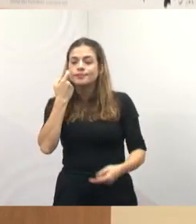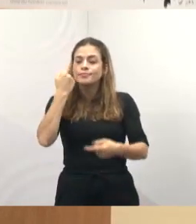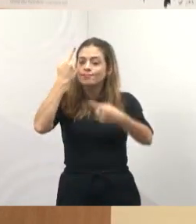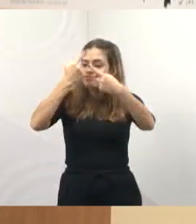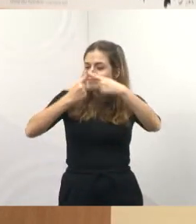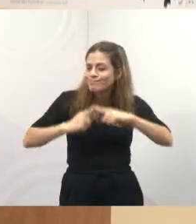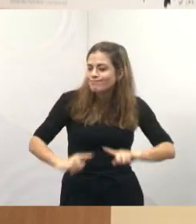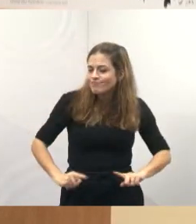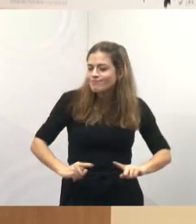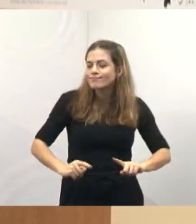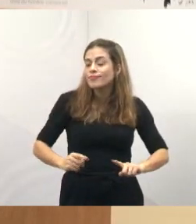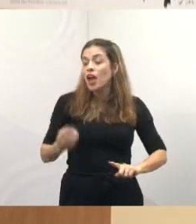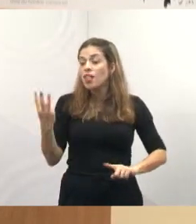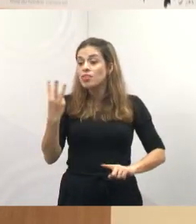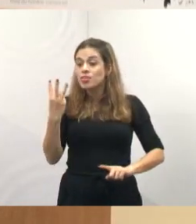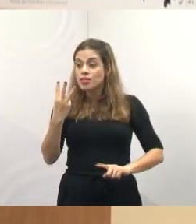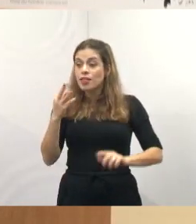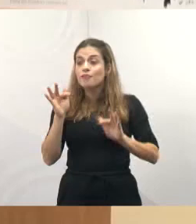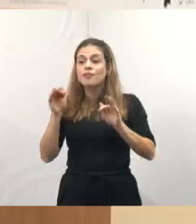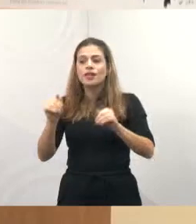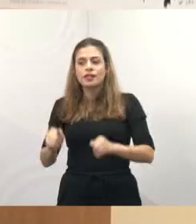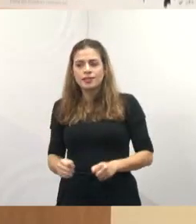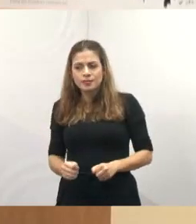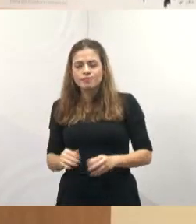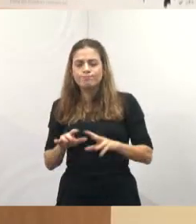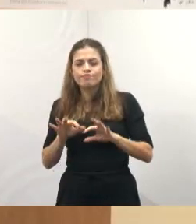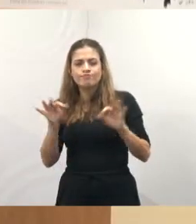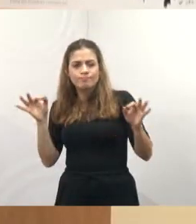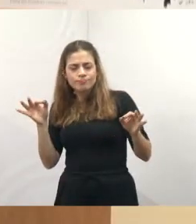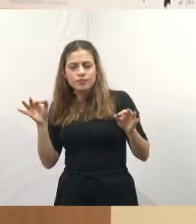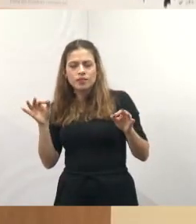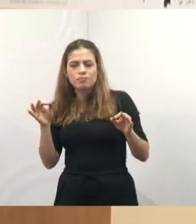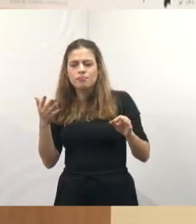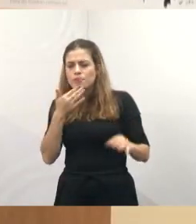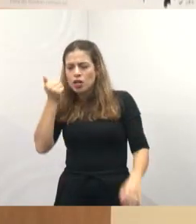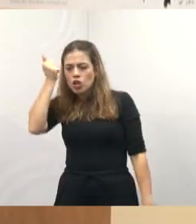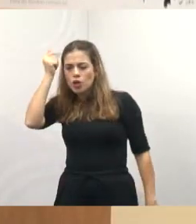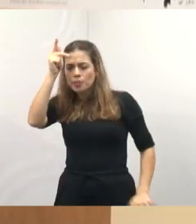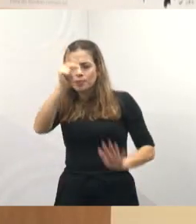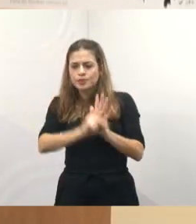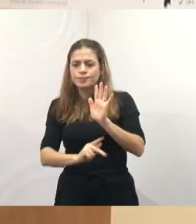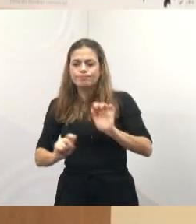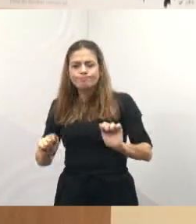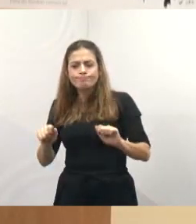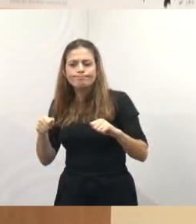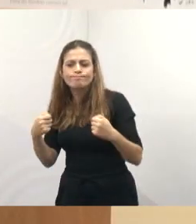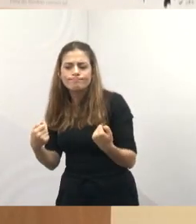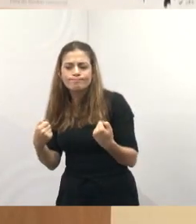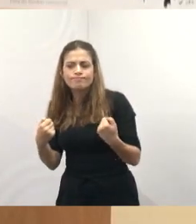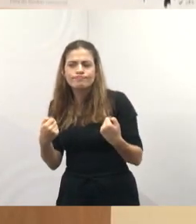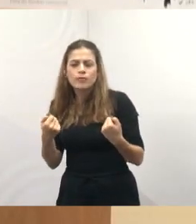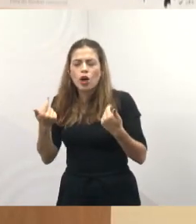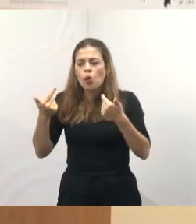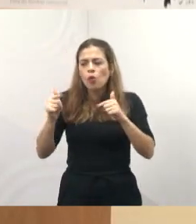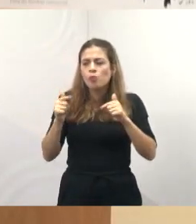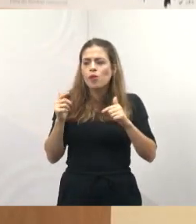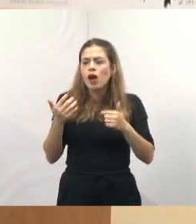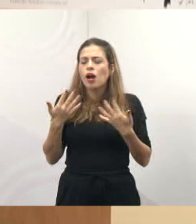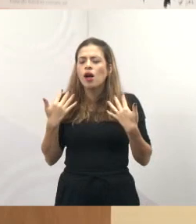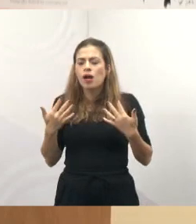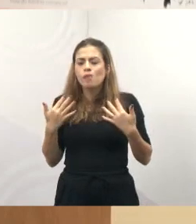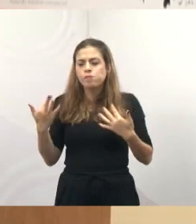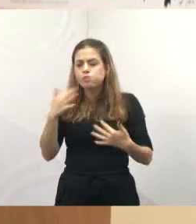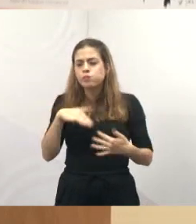entre 3 finalistas o prêmio de melhor projeto de enfrentamento aos efeitos climáticos